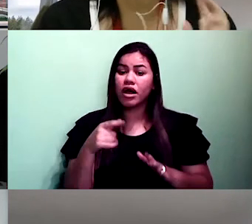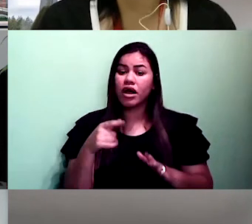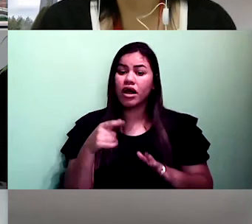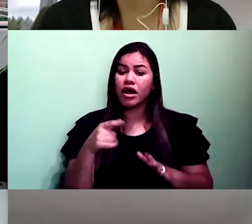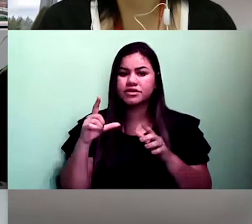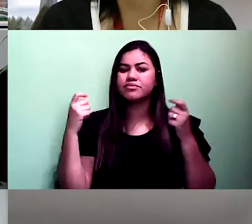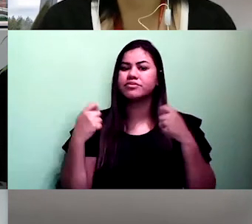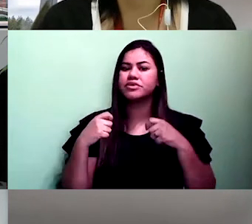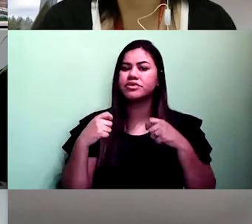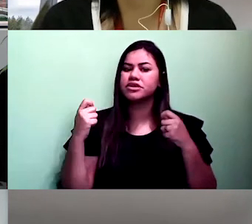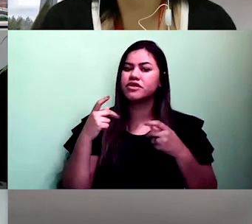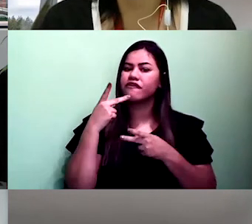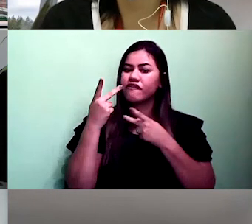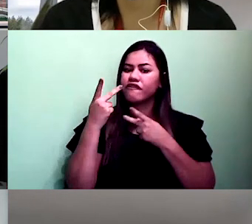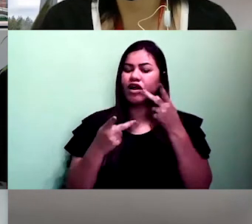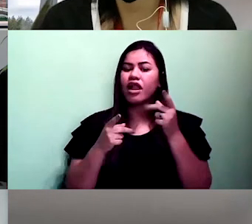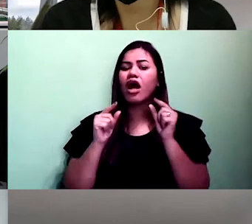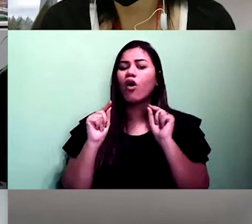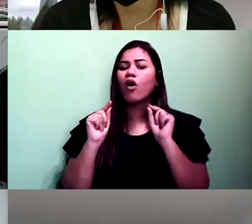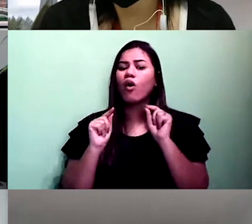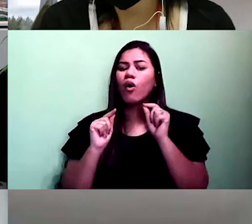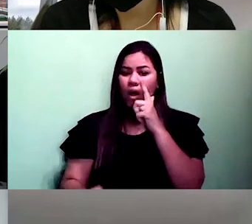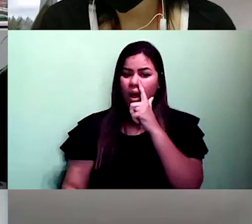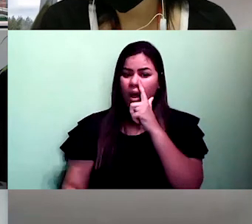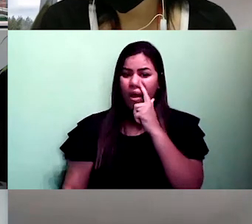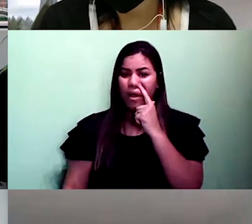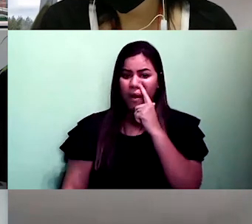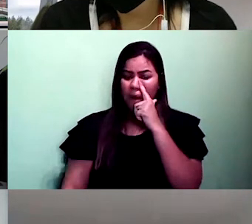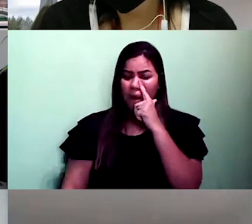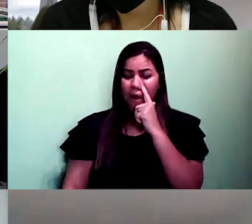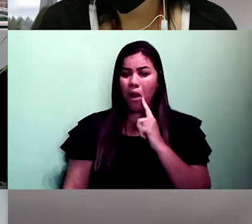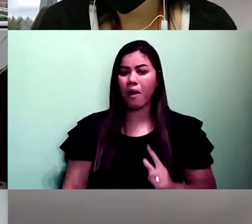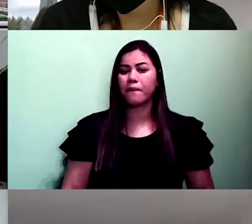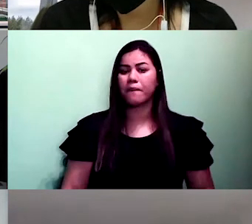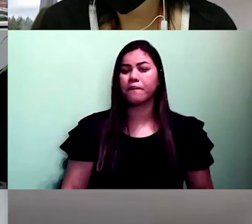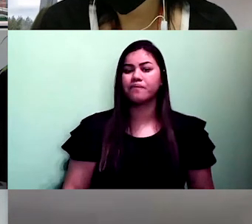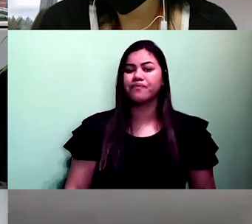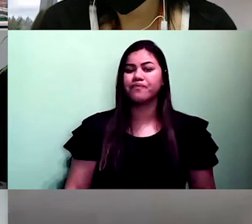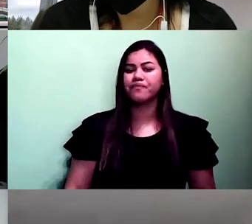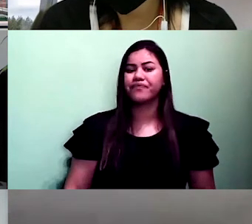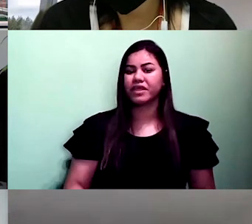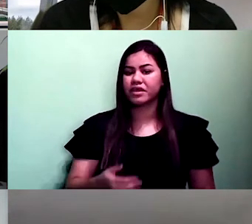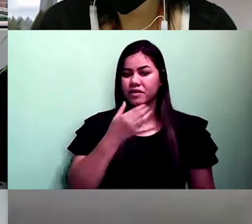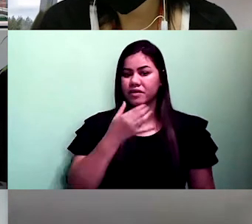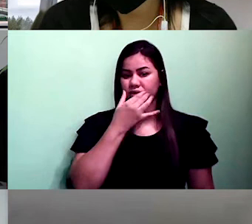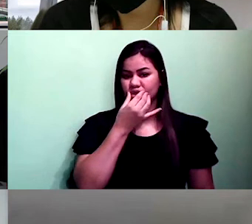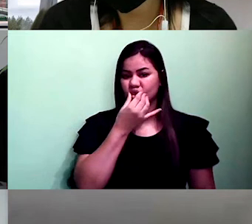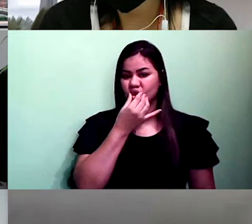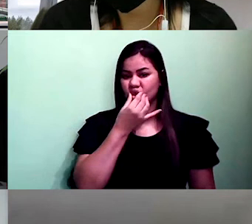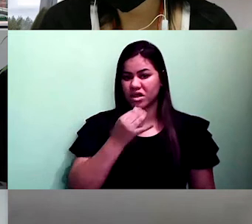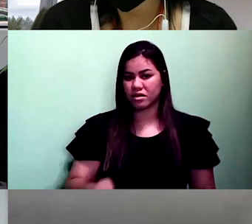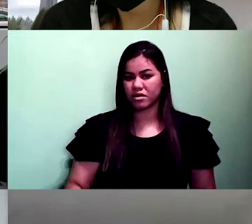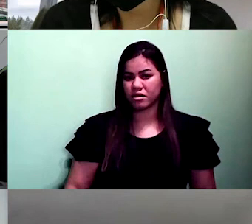né? O conceito nosso, né, de